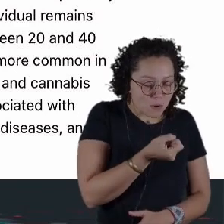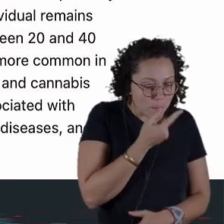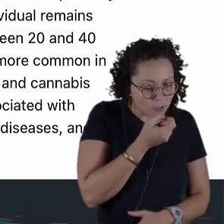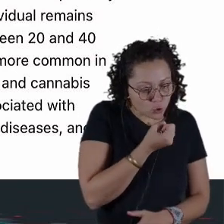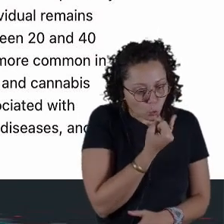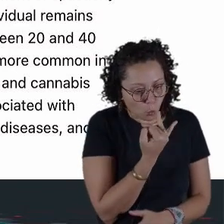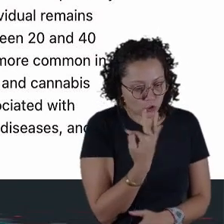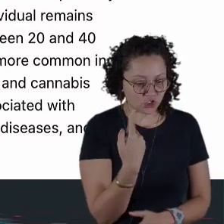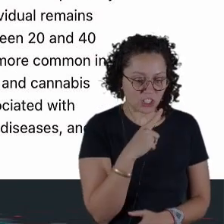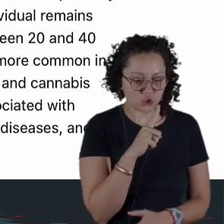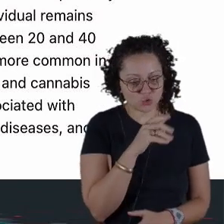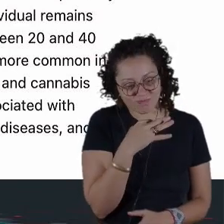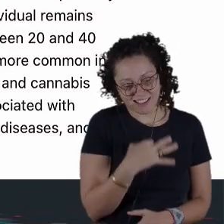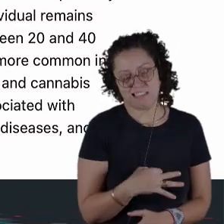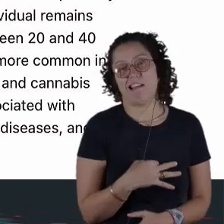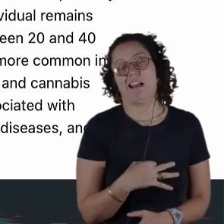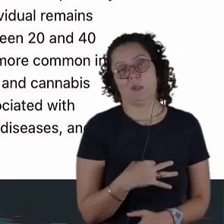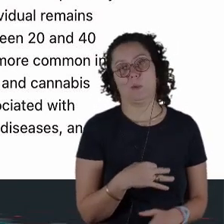corretamente.